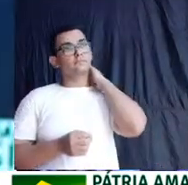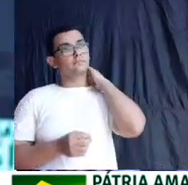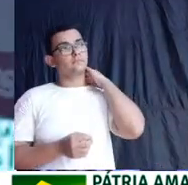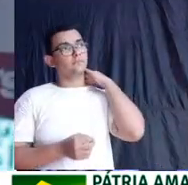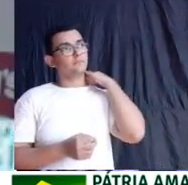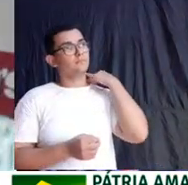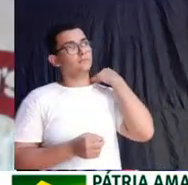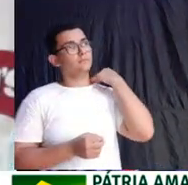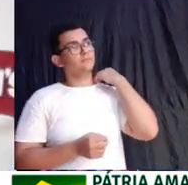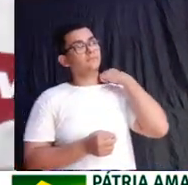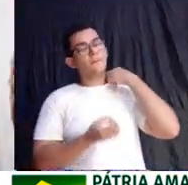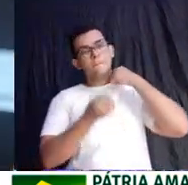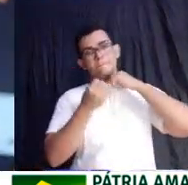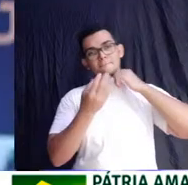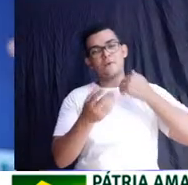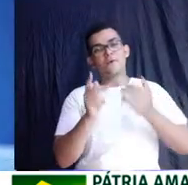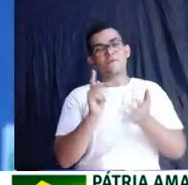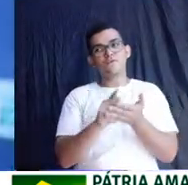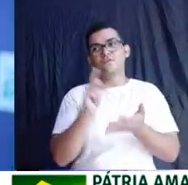Bom demais.